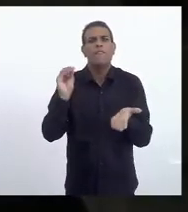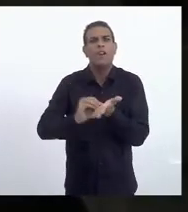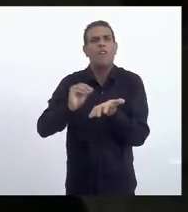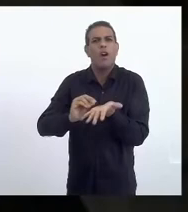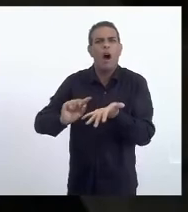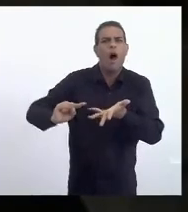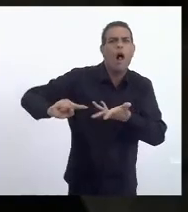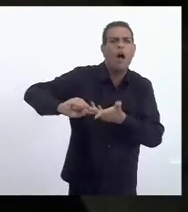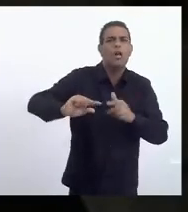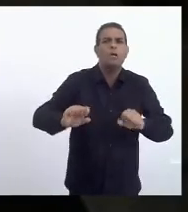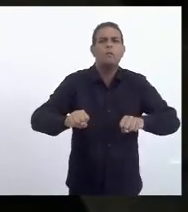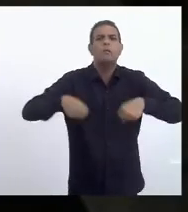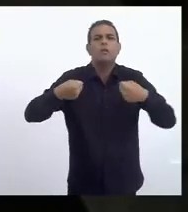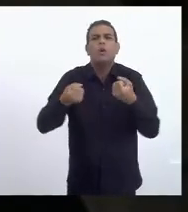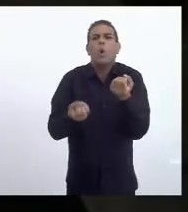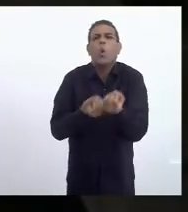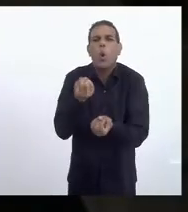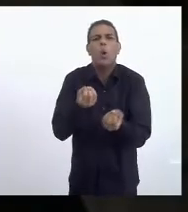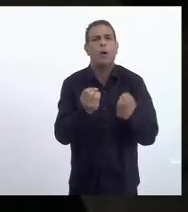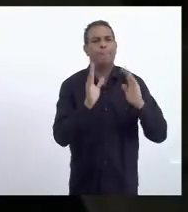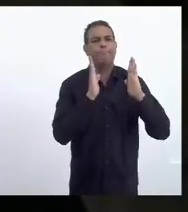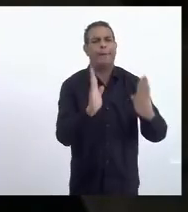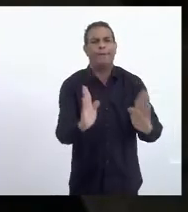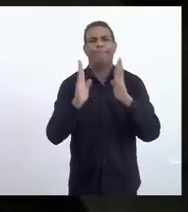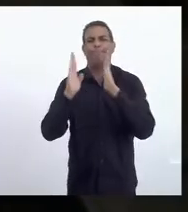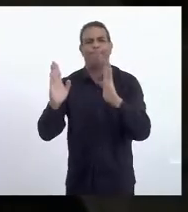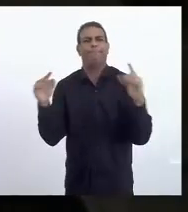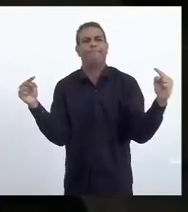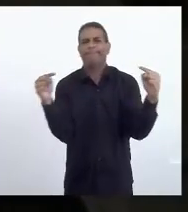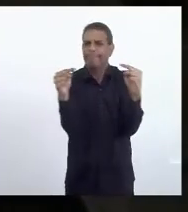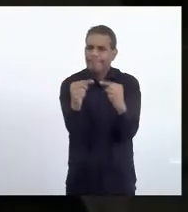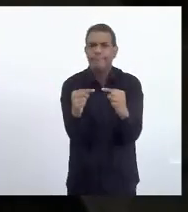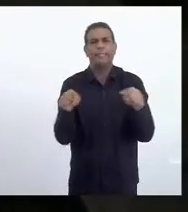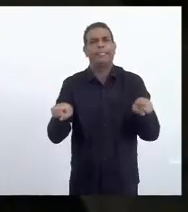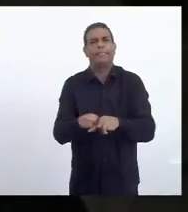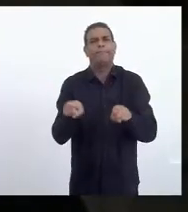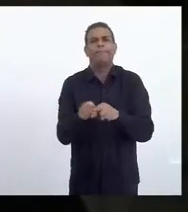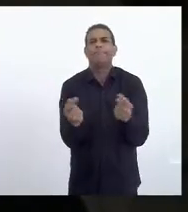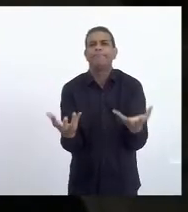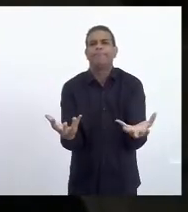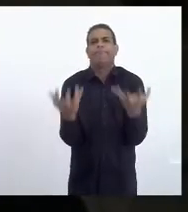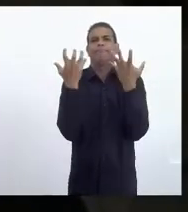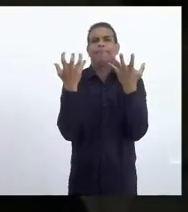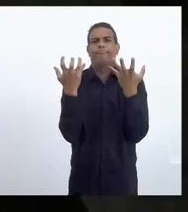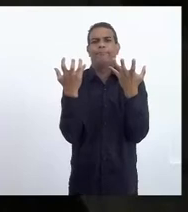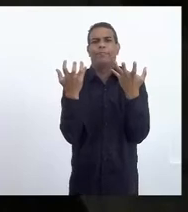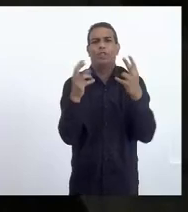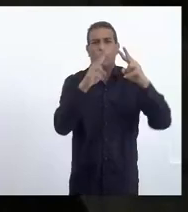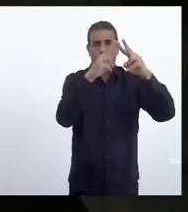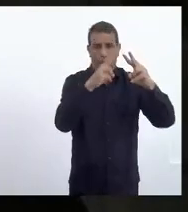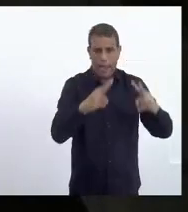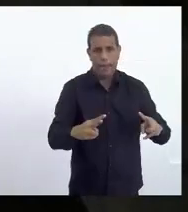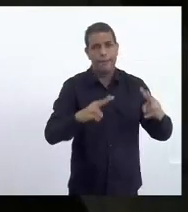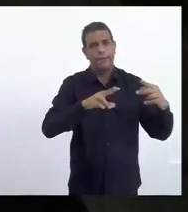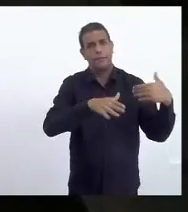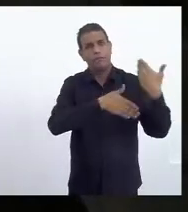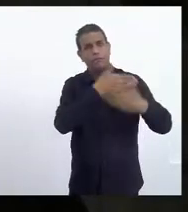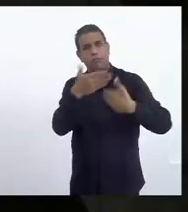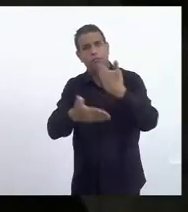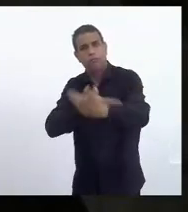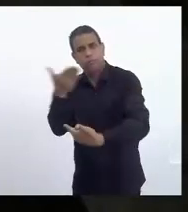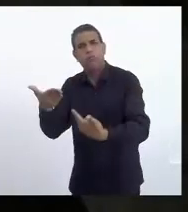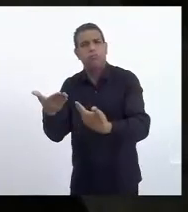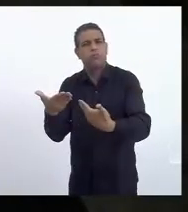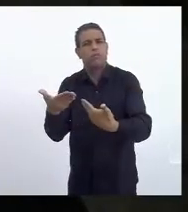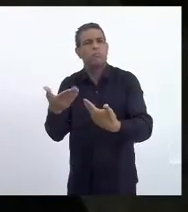melhor mesmo que não vá mas ainda assim ainda assim chama muita atenção que de Paris para cá a cop